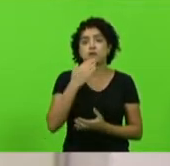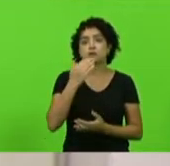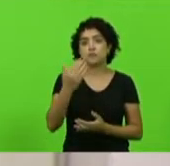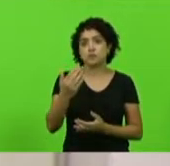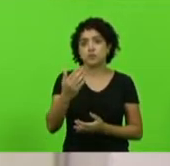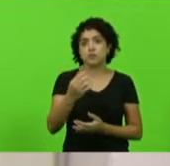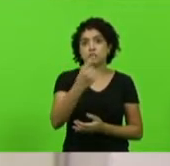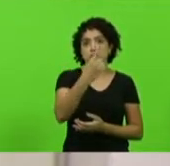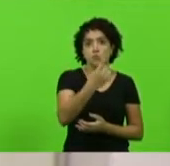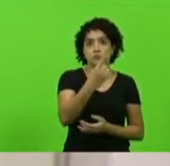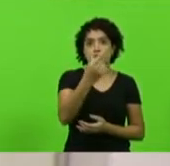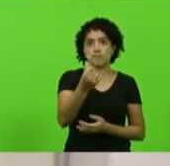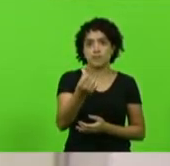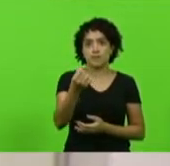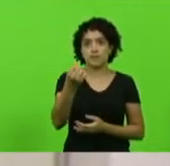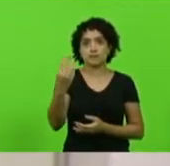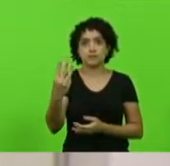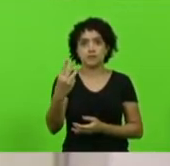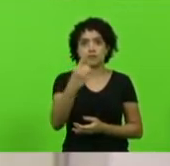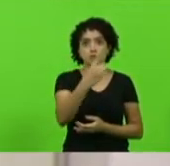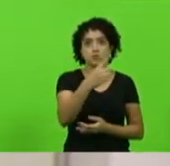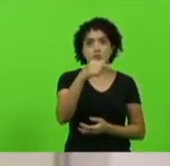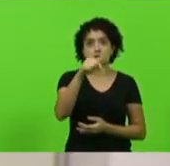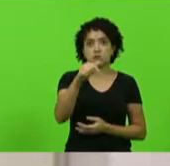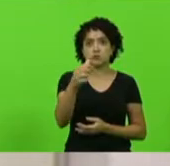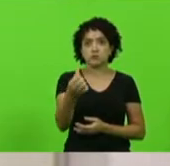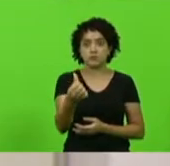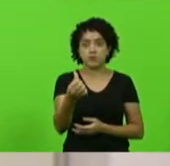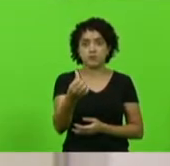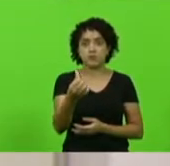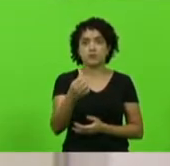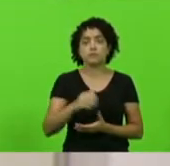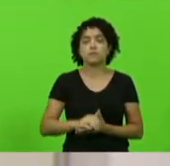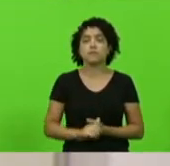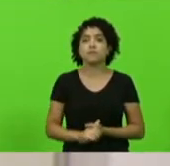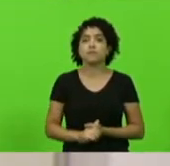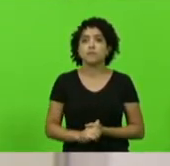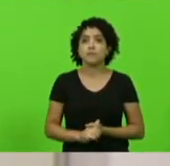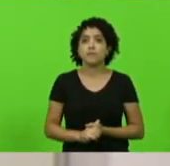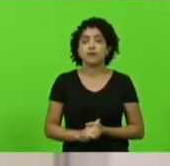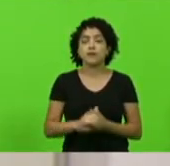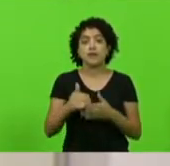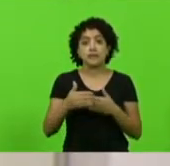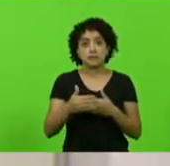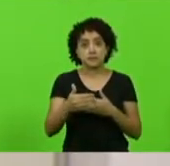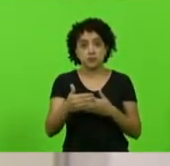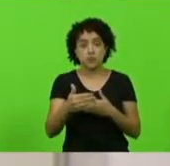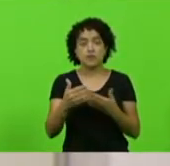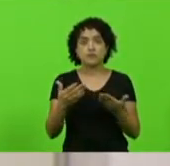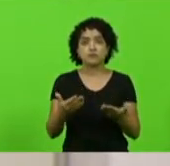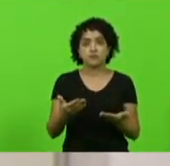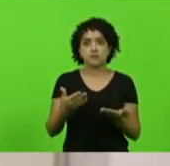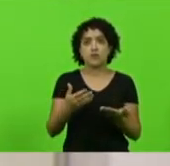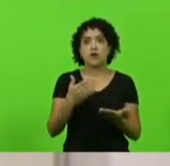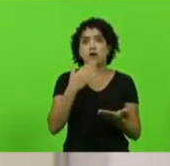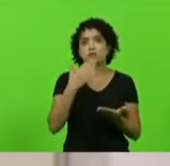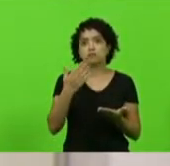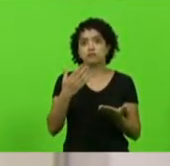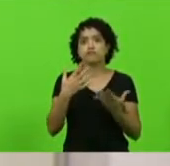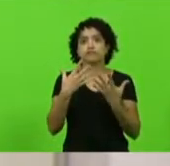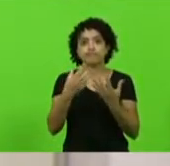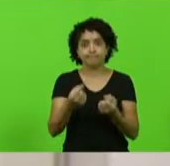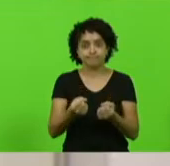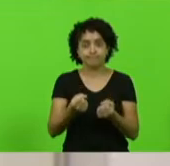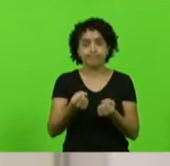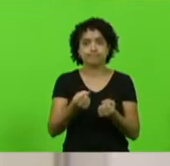números 163 e 176/2022. Na sequência, o senhor presidente deferiu os requerimentos